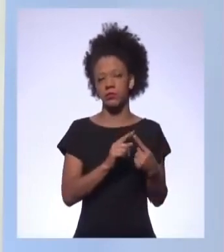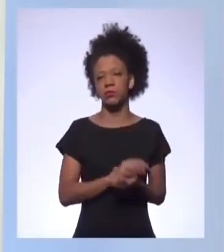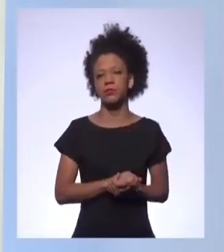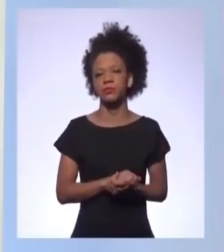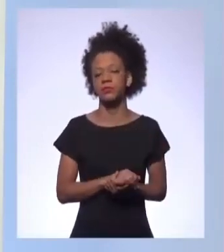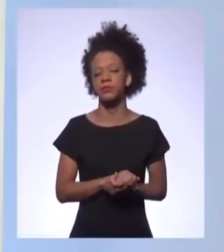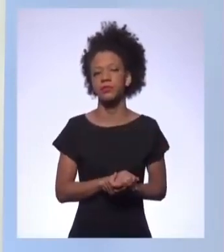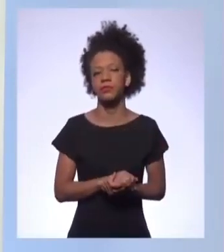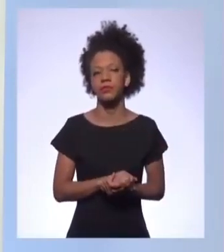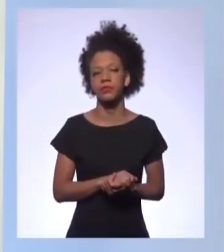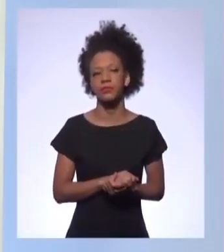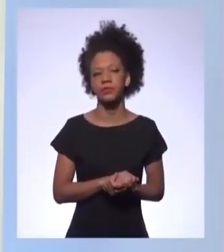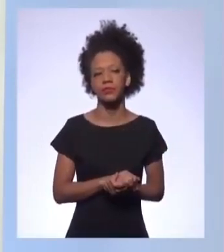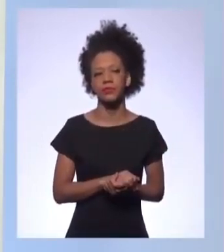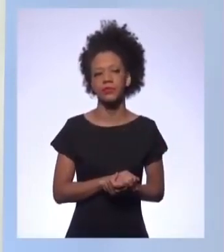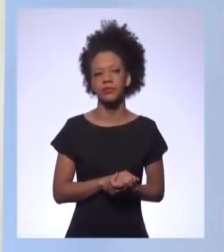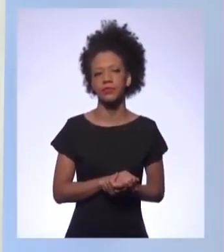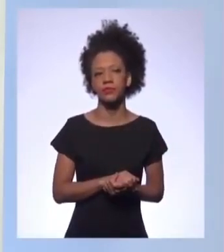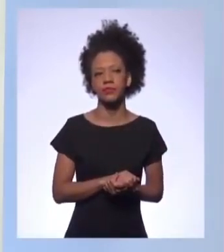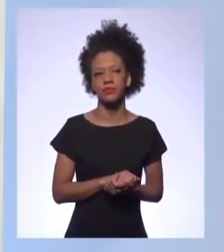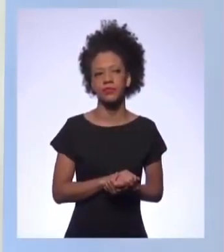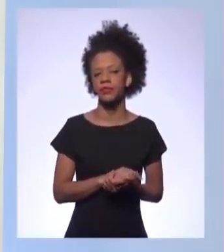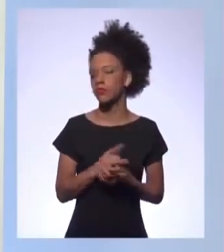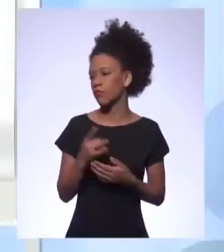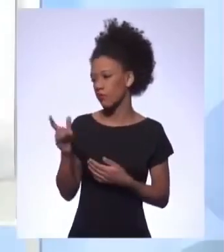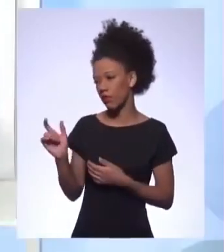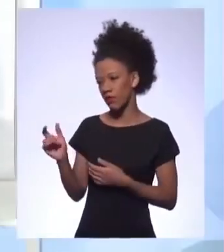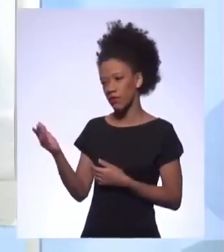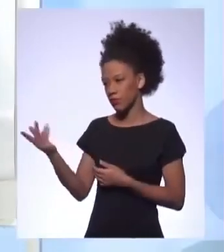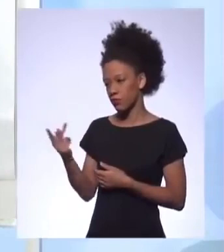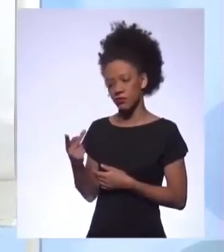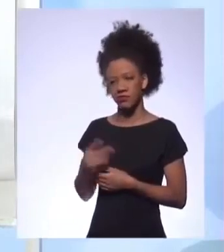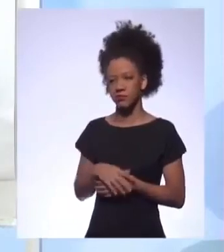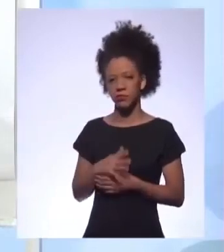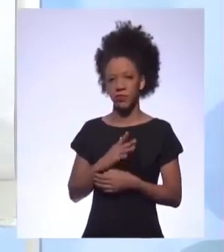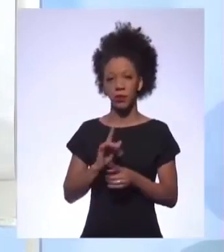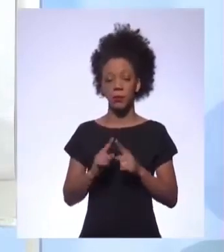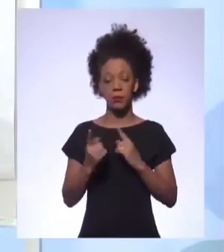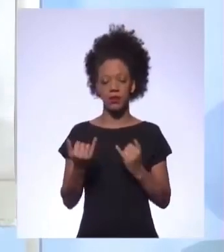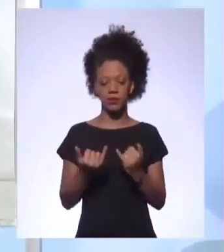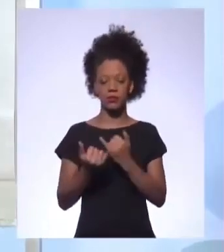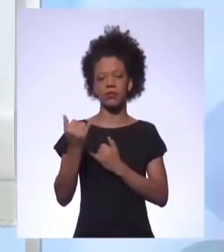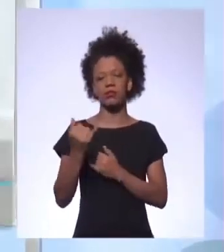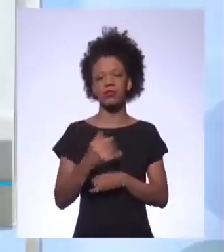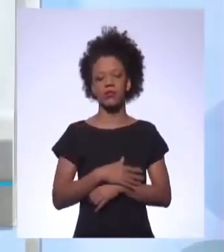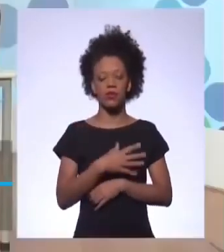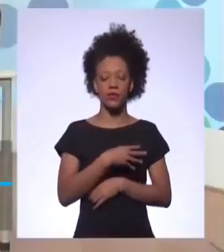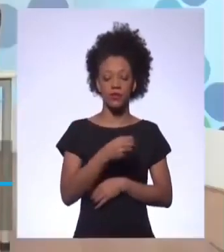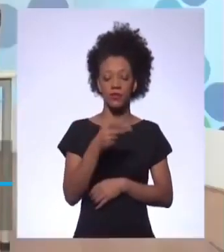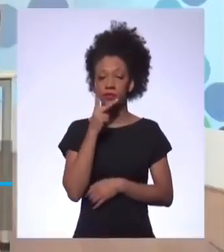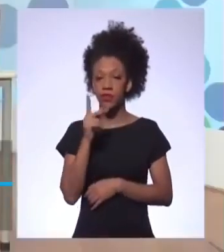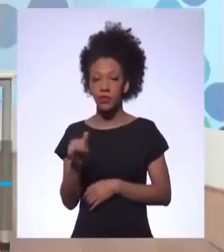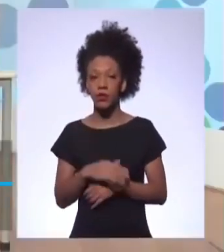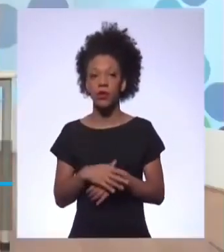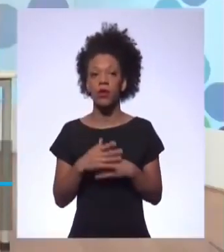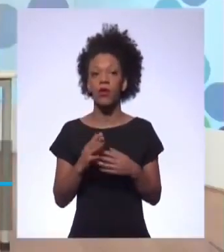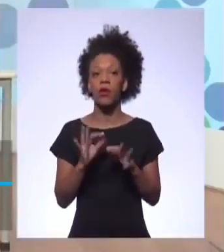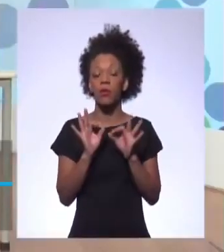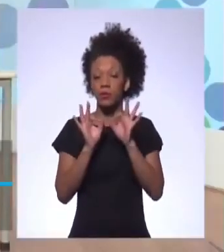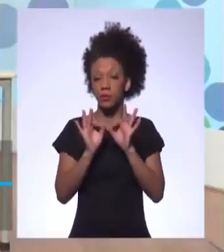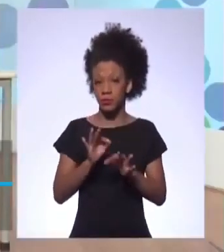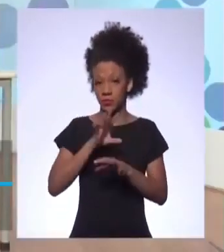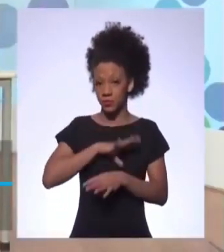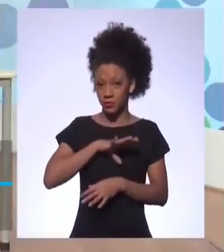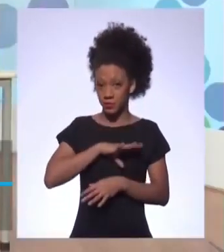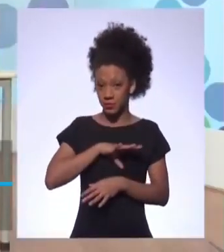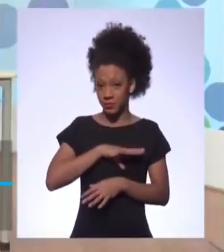sou, não vou falar essa palavra que ele falou, mas eu sou a imagem do meu pai. Ah, tá. O né? correto, ó, para as professoras de português não